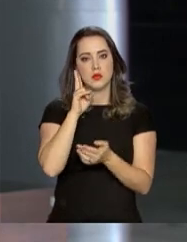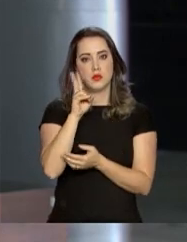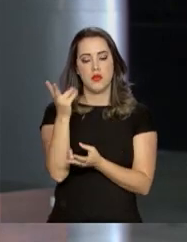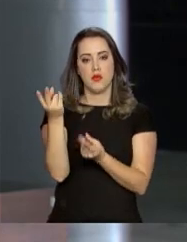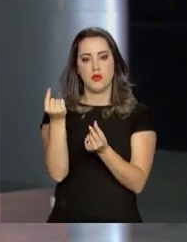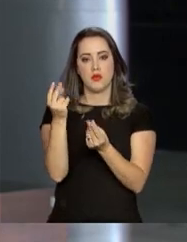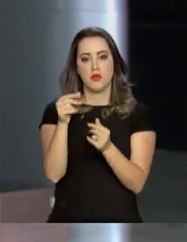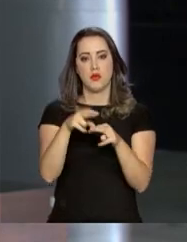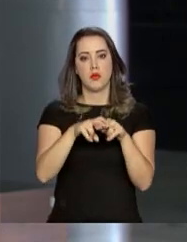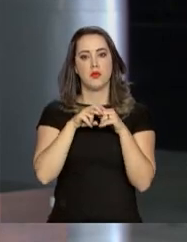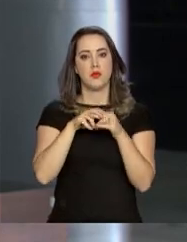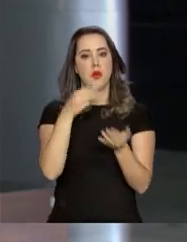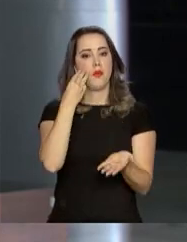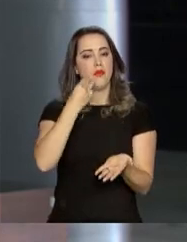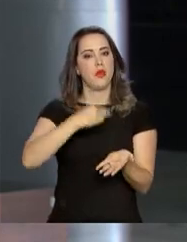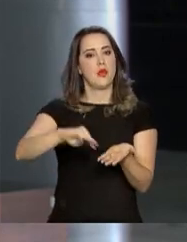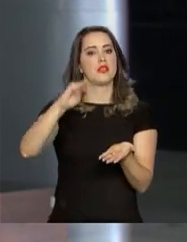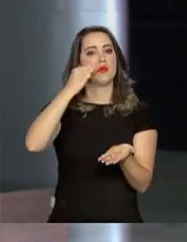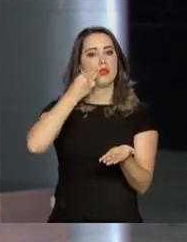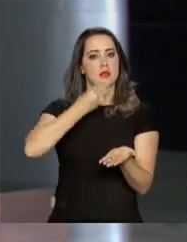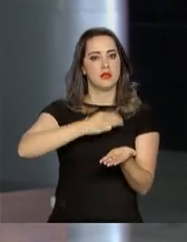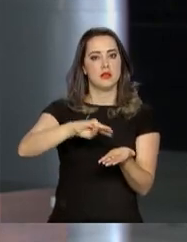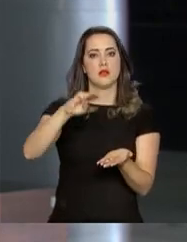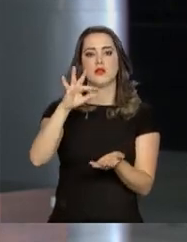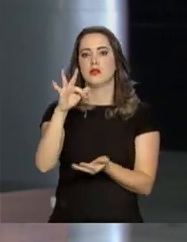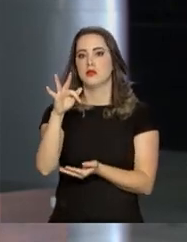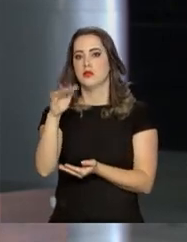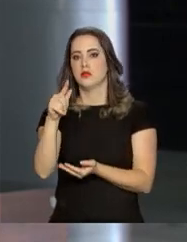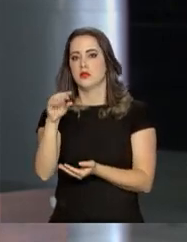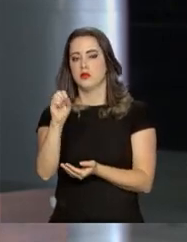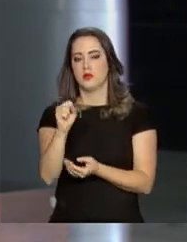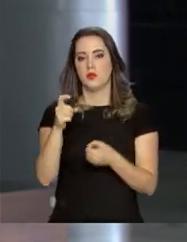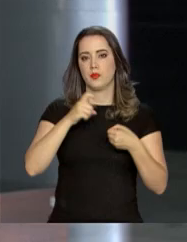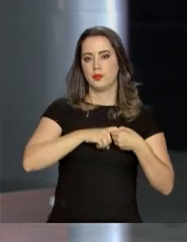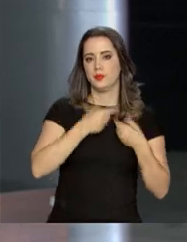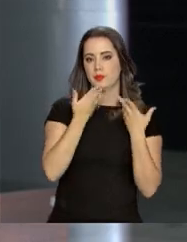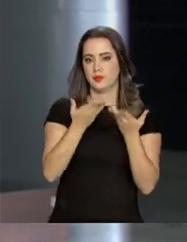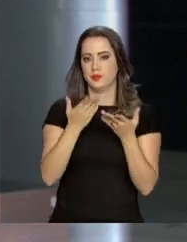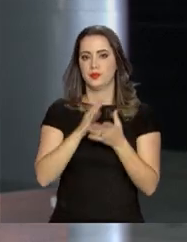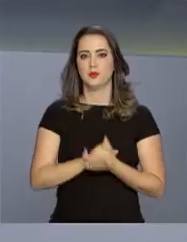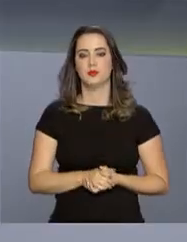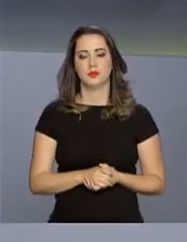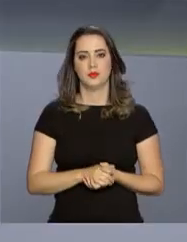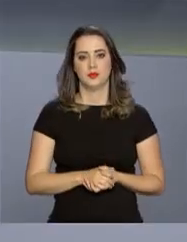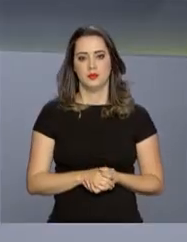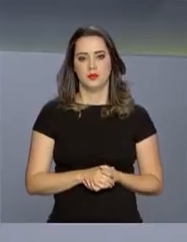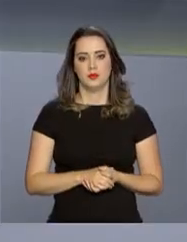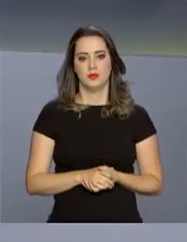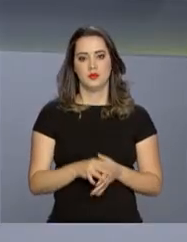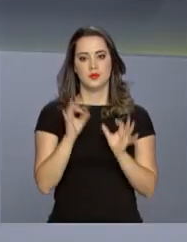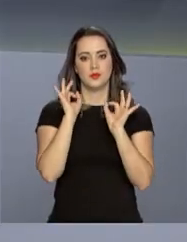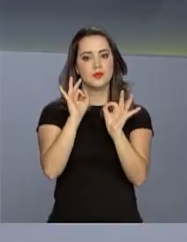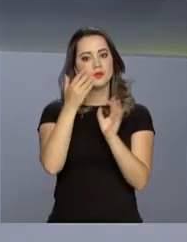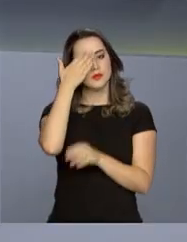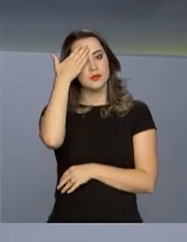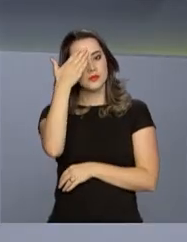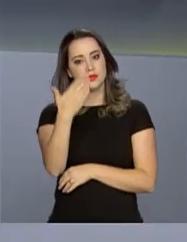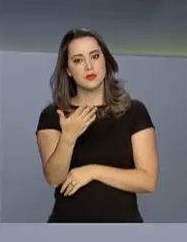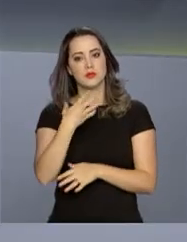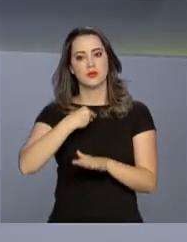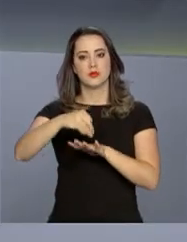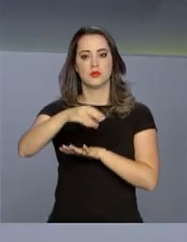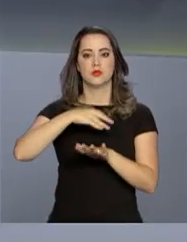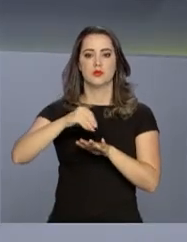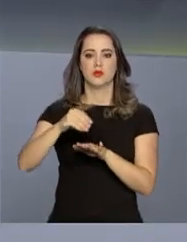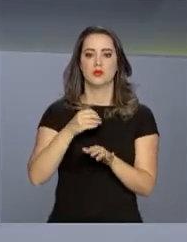por meio do sms fgts e volto com você no estúdio alessandra muito obrigada gabriela para as